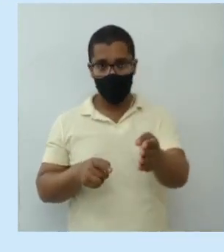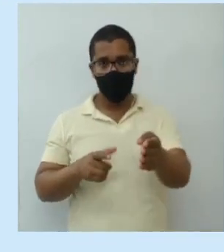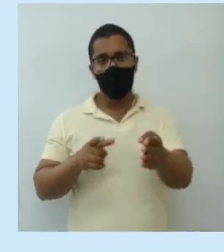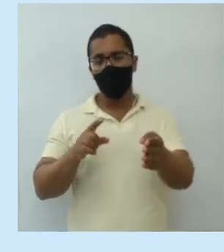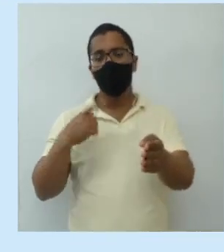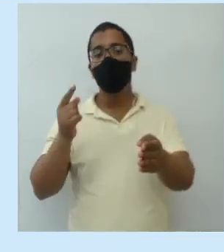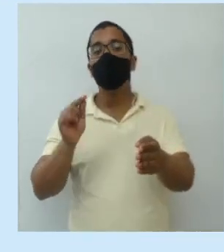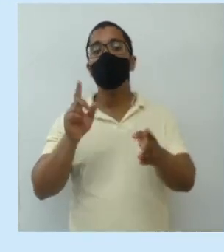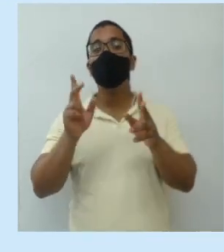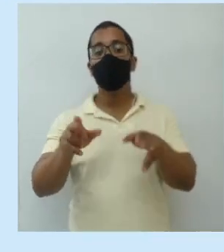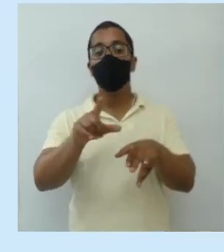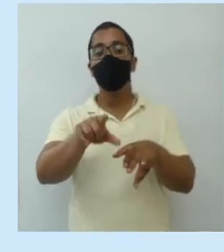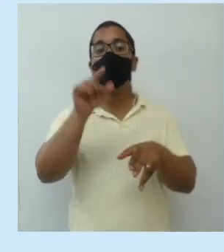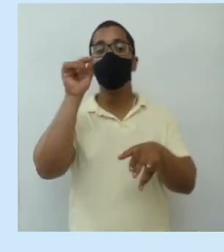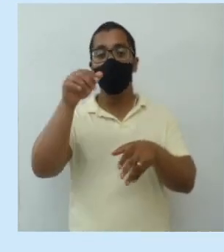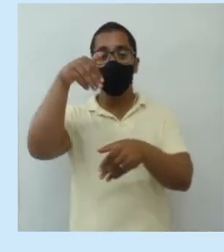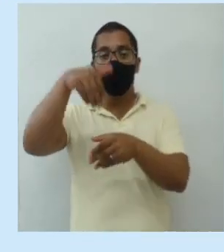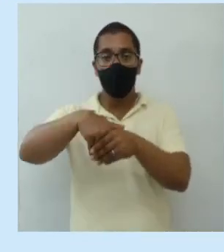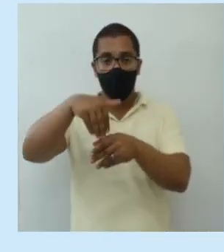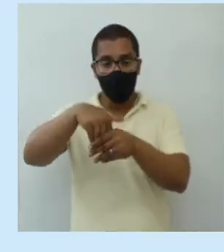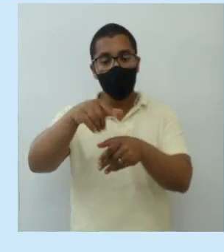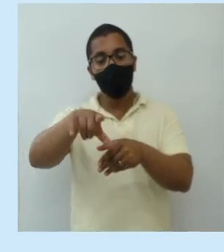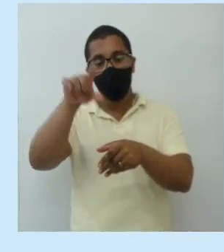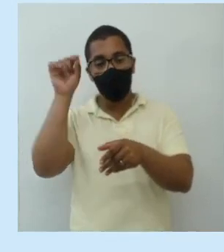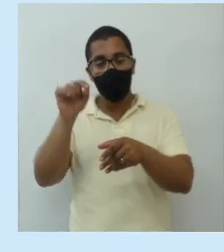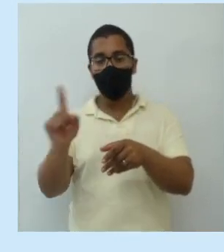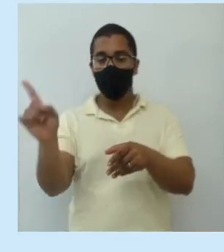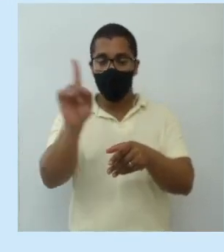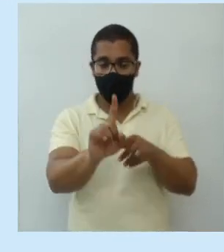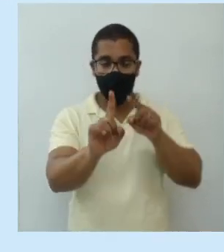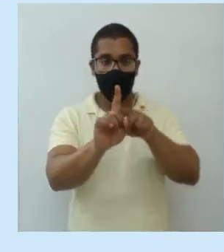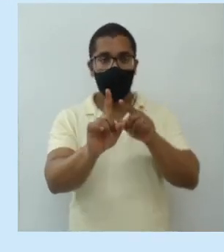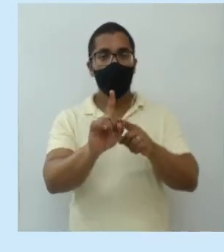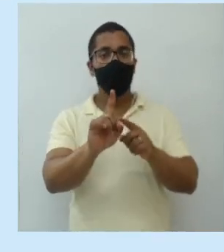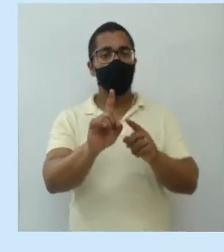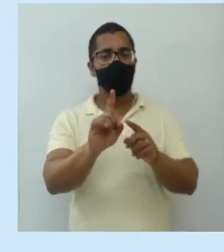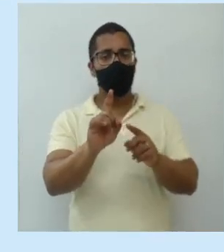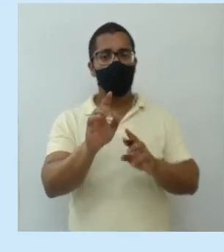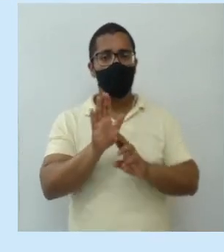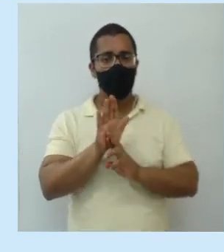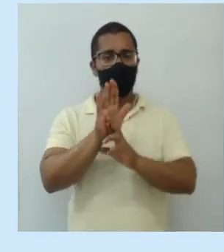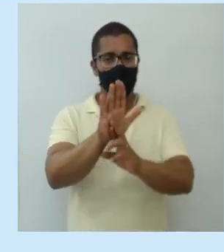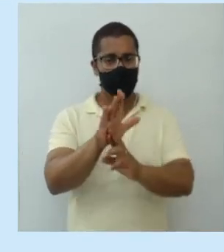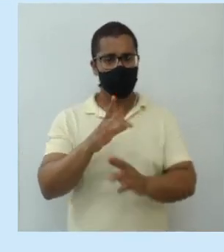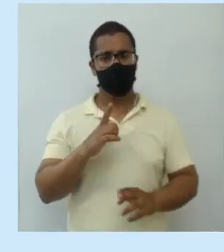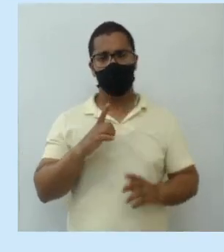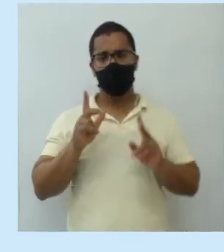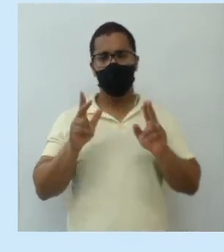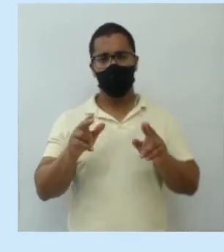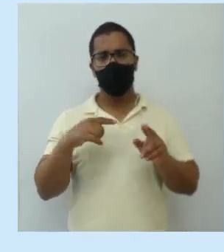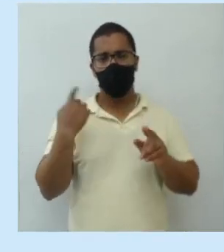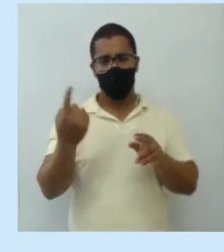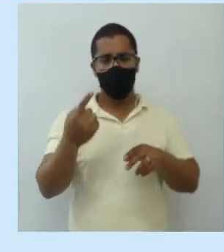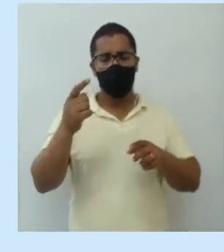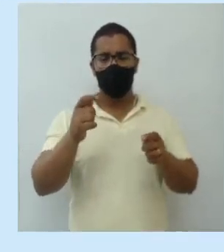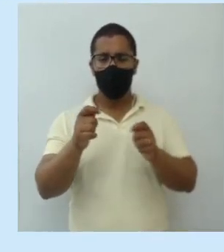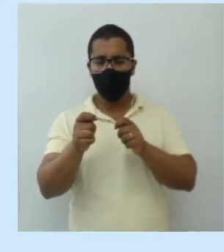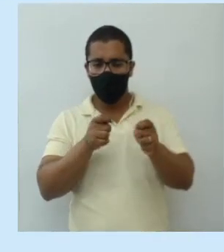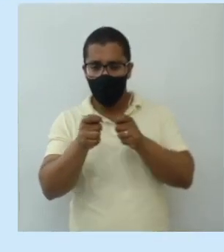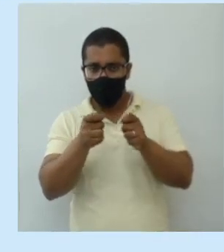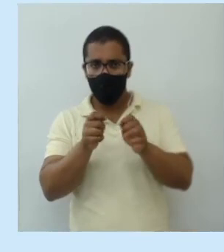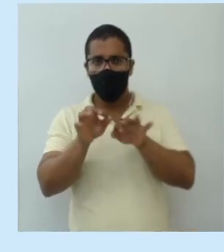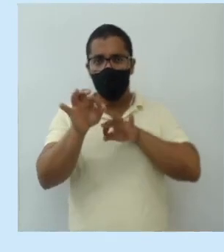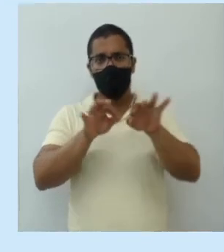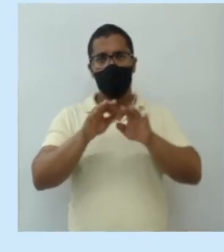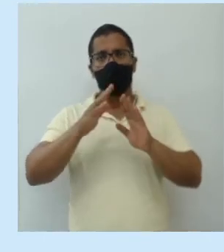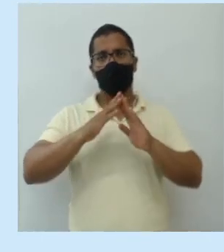e discutir o nosso futuro dentro das nossas polis, dentro das nossas administrações.